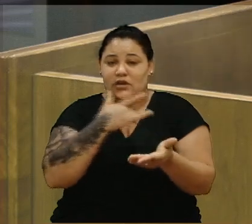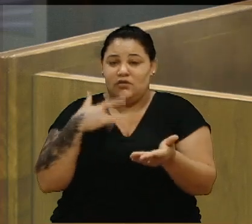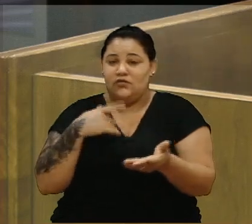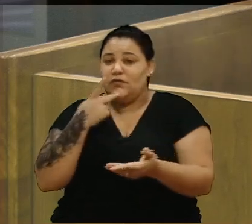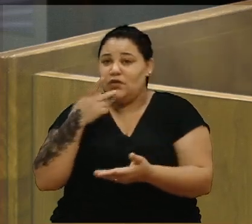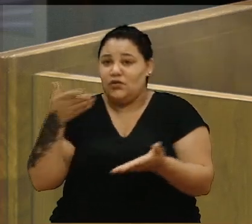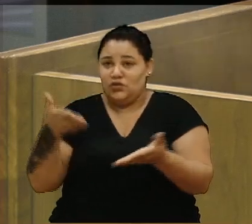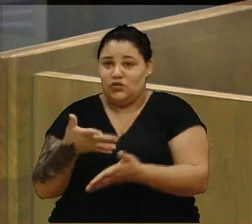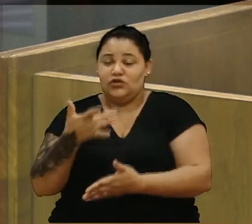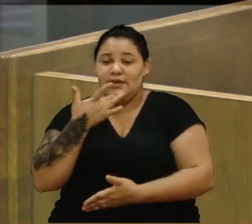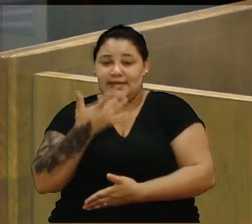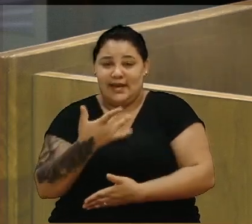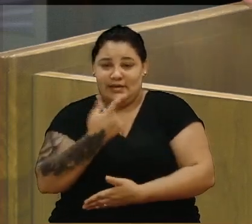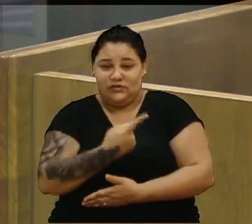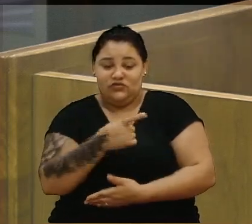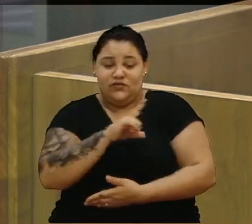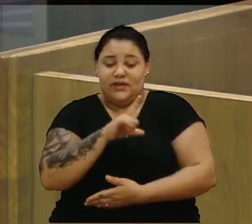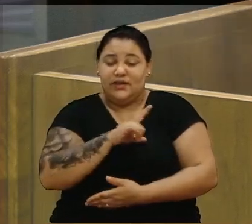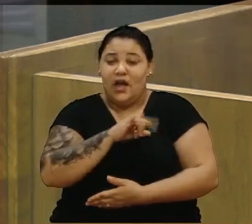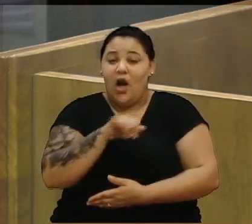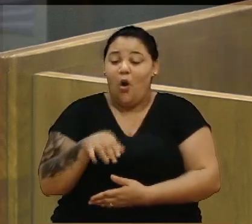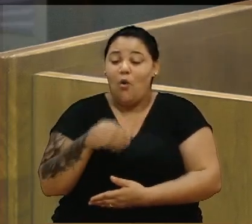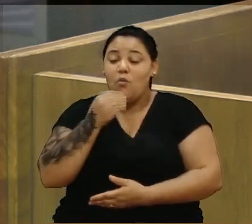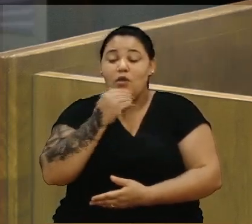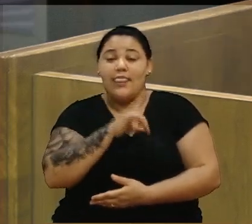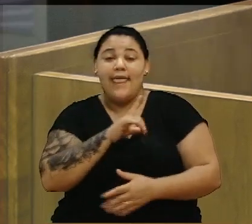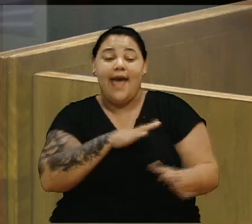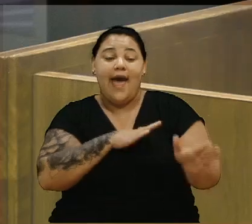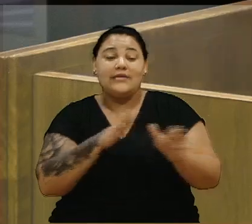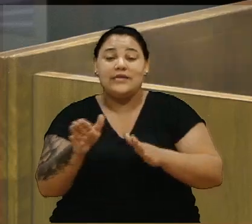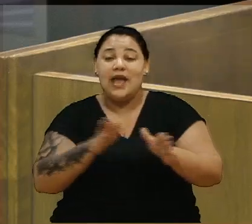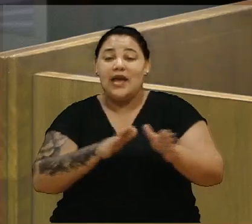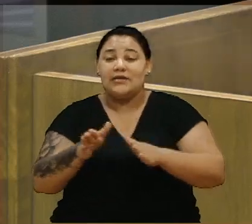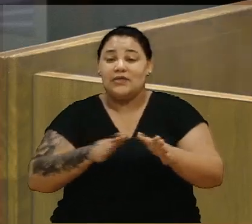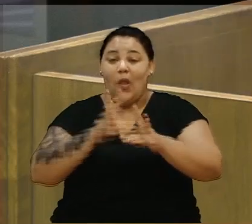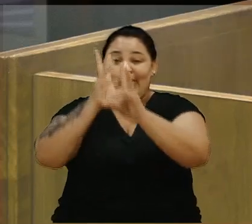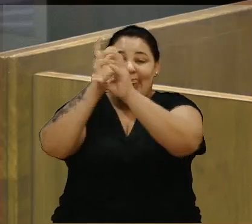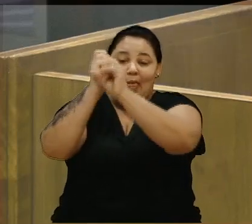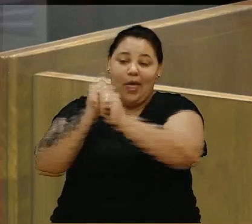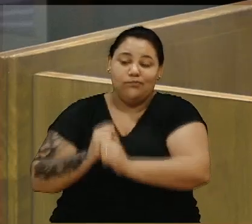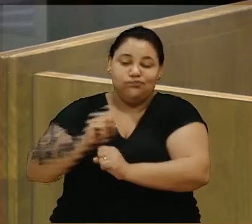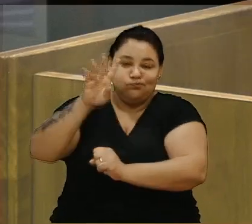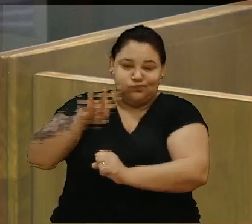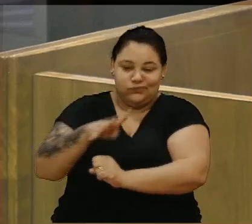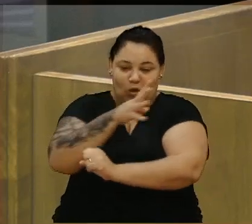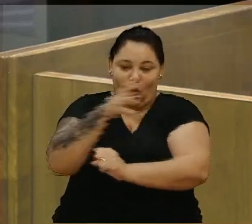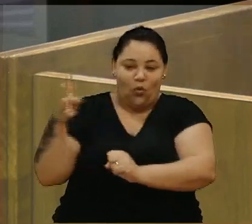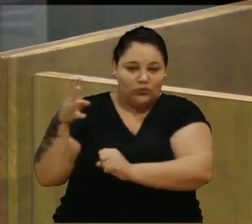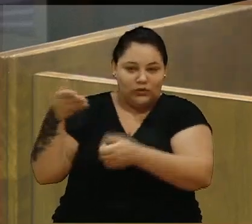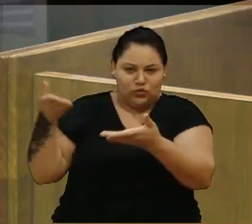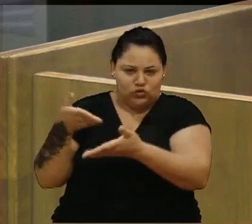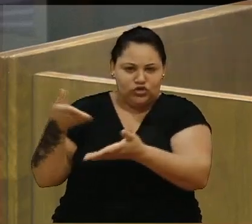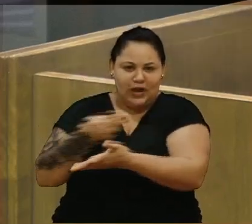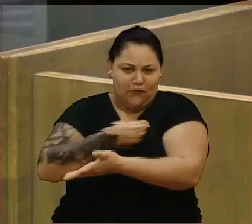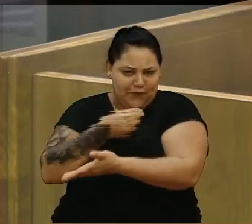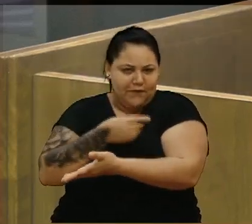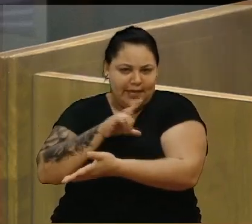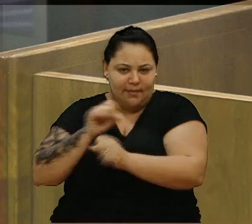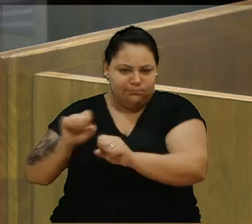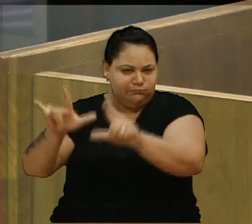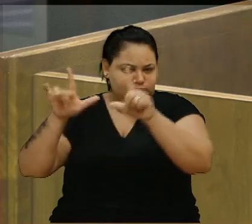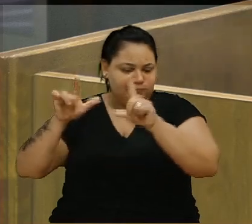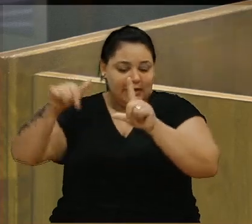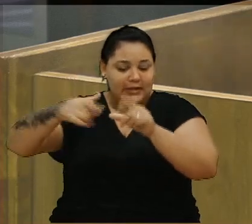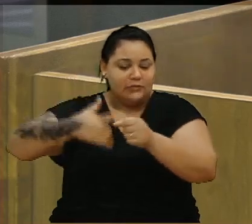tarde nós vamos ter a oportunidade de ter acesso à prestação de contas do município sobre essa política, é que na nossa cidade